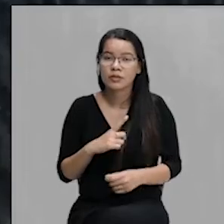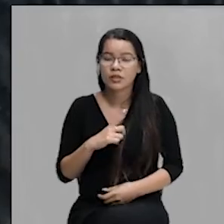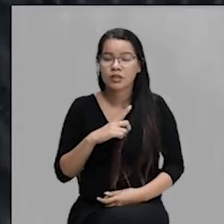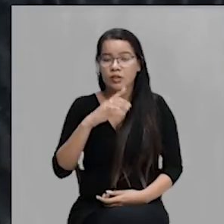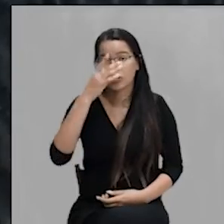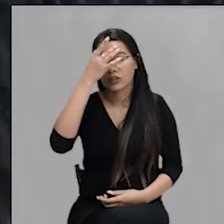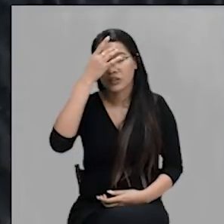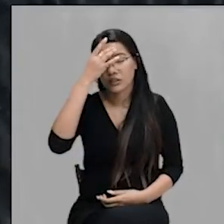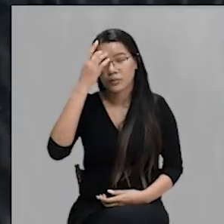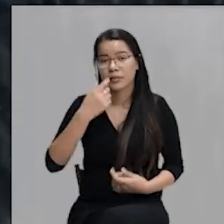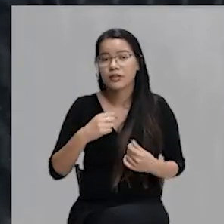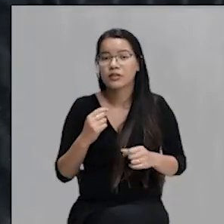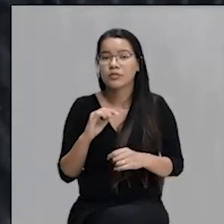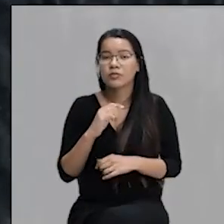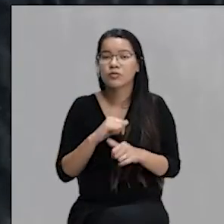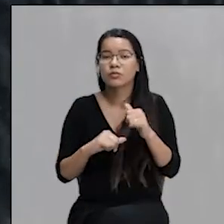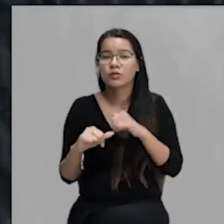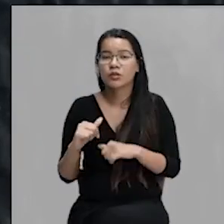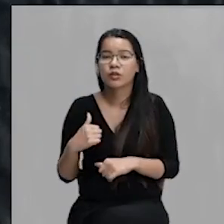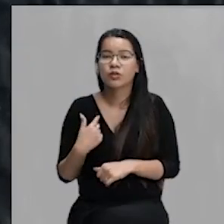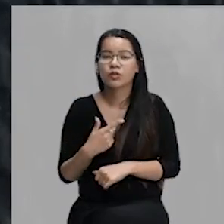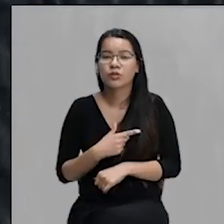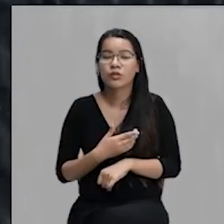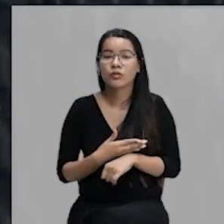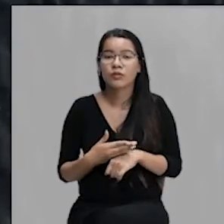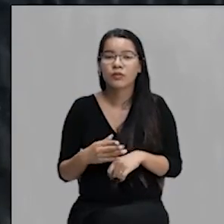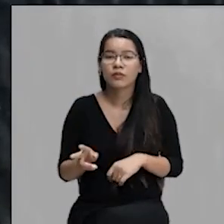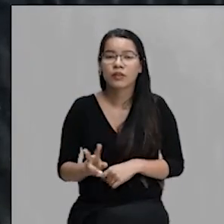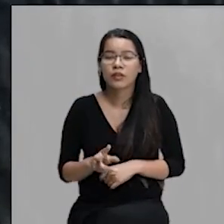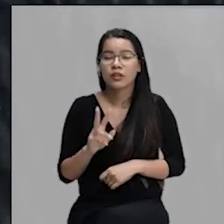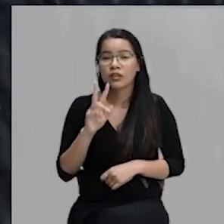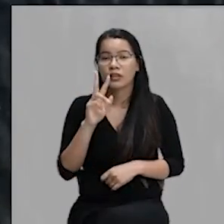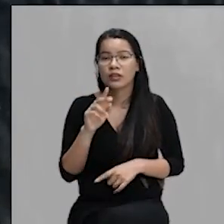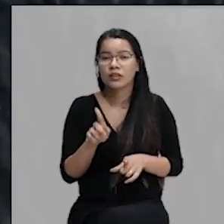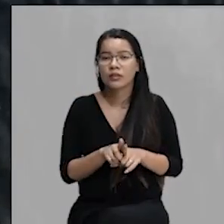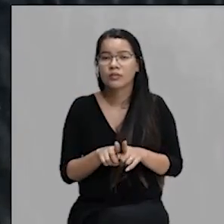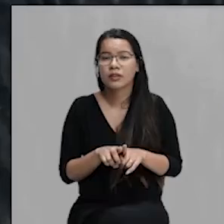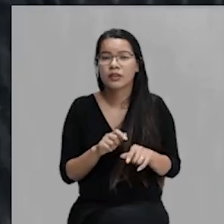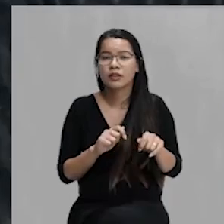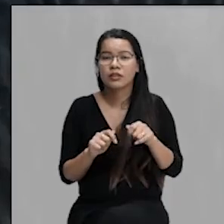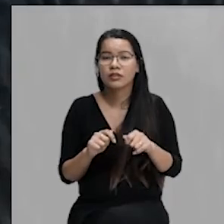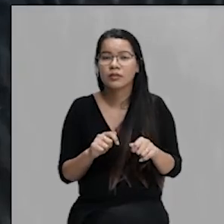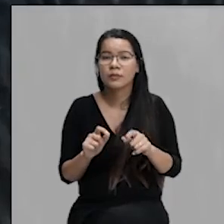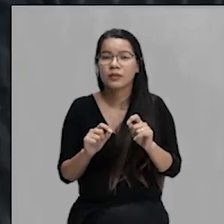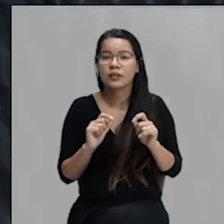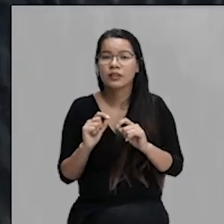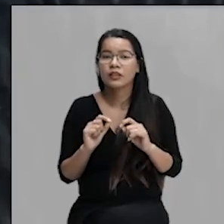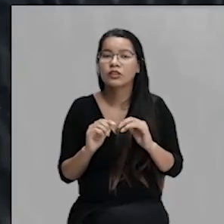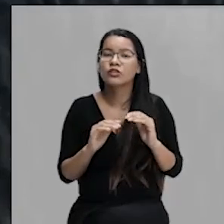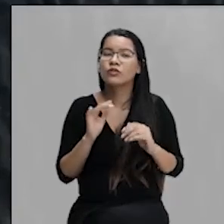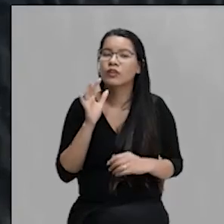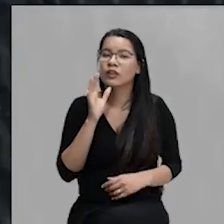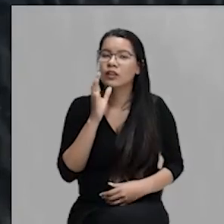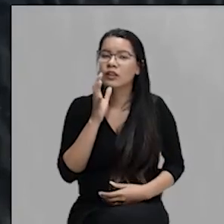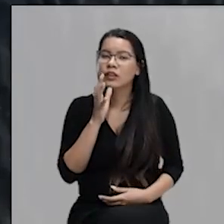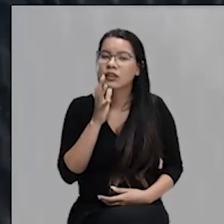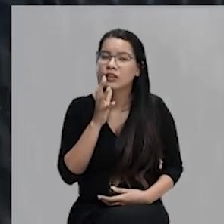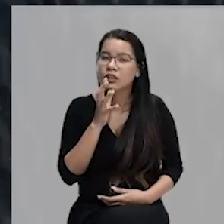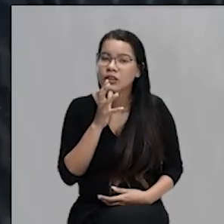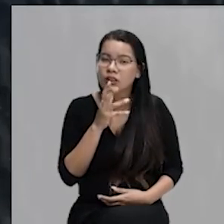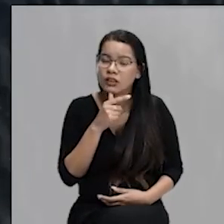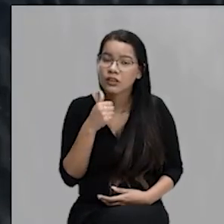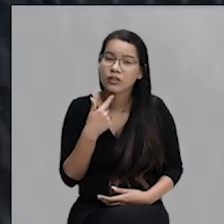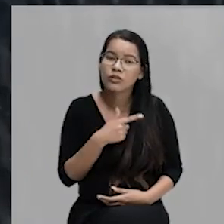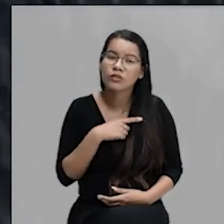gente precisa mudar os nossos hábitos, valores, as nossas ações, para que devagarinho, né, passo a passo, a